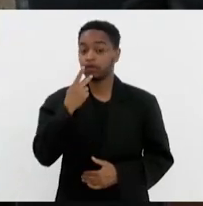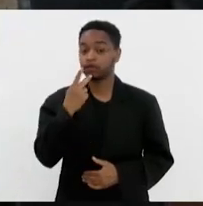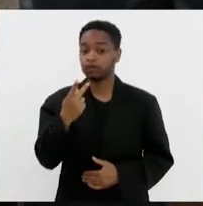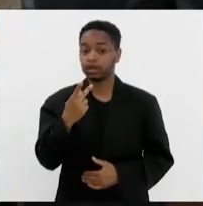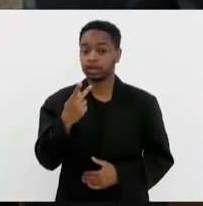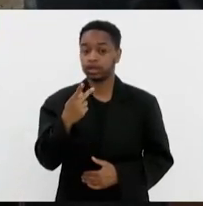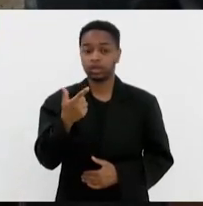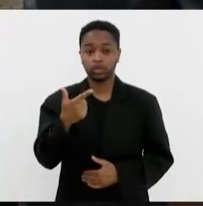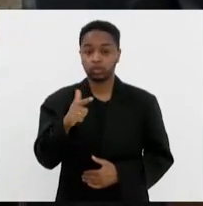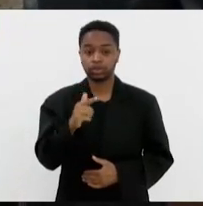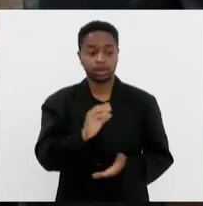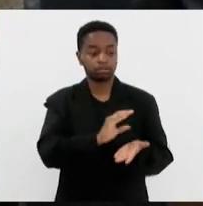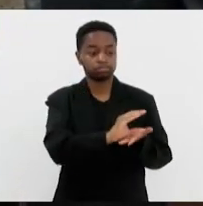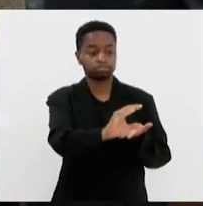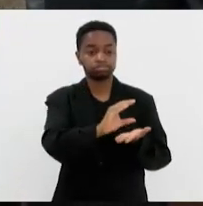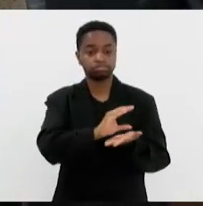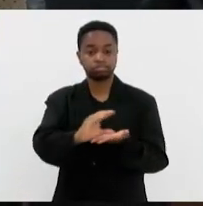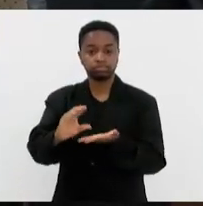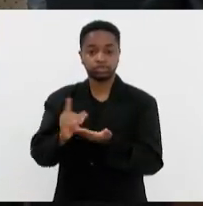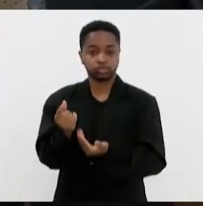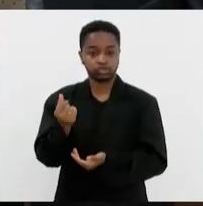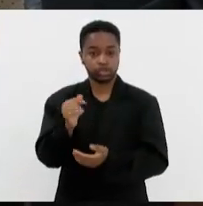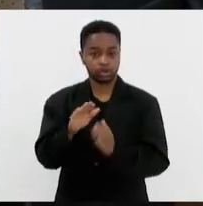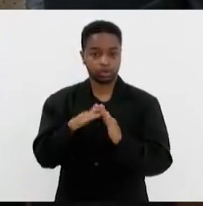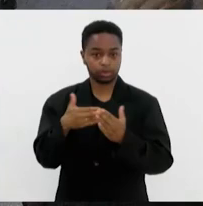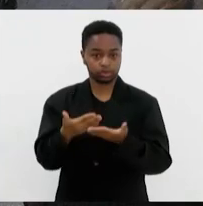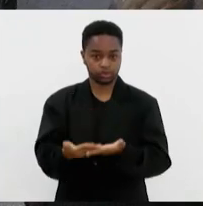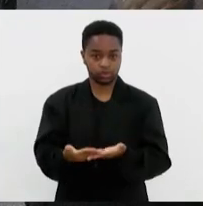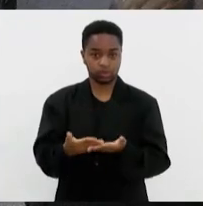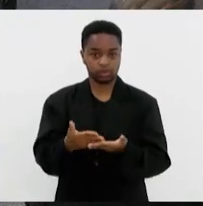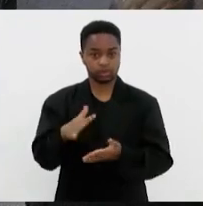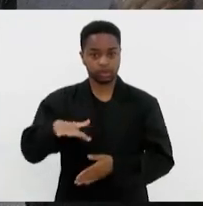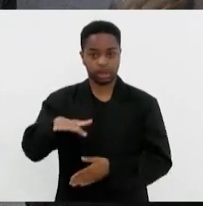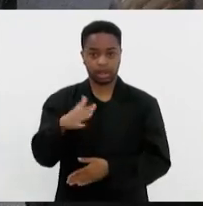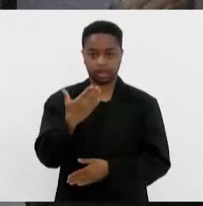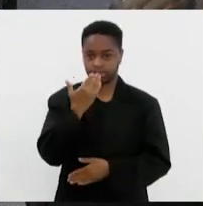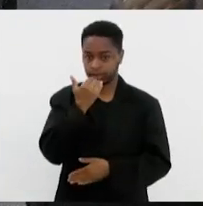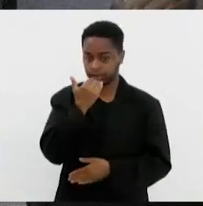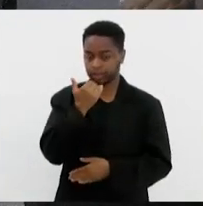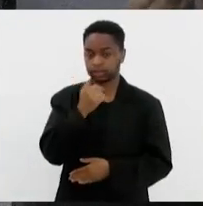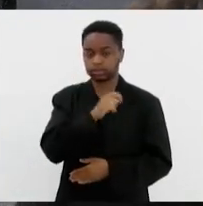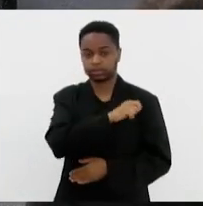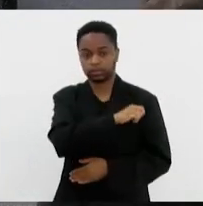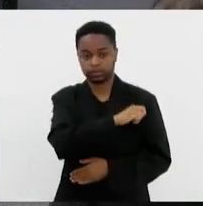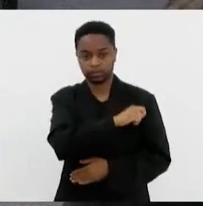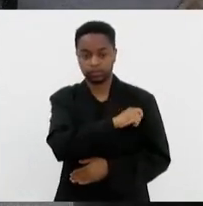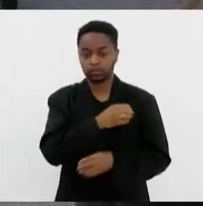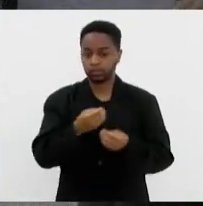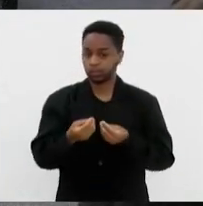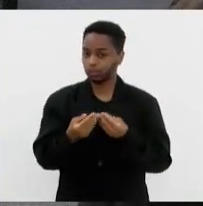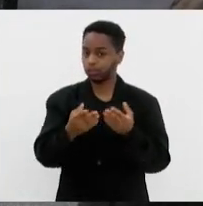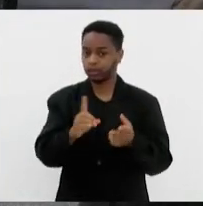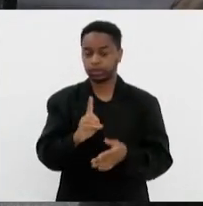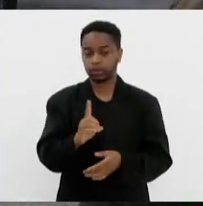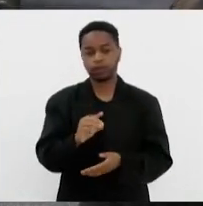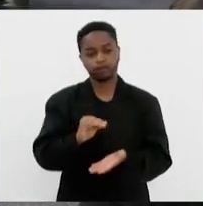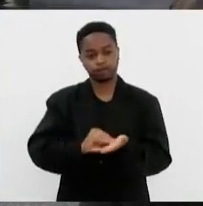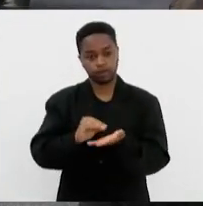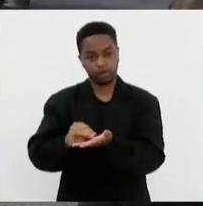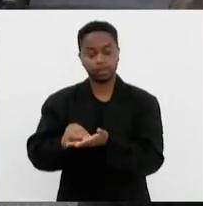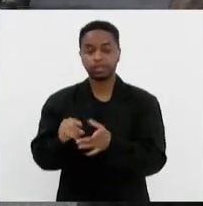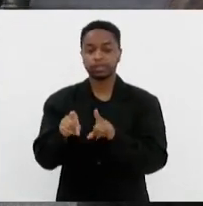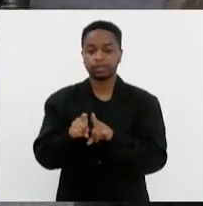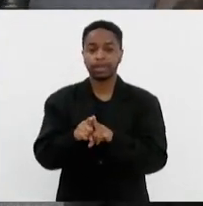chegado recurso às escolas para a parte de alimentação dos estudantes, para a parte de asseio,